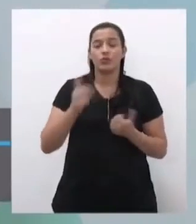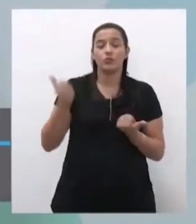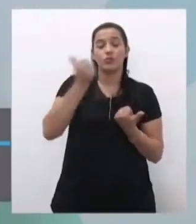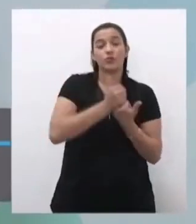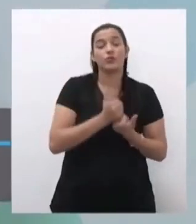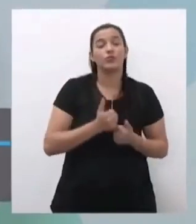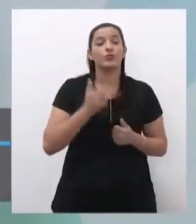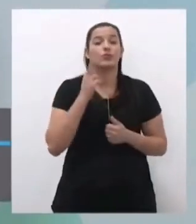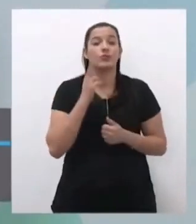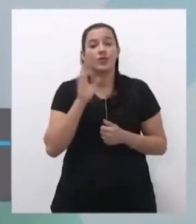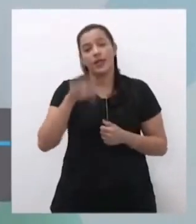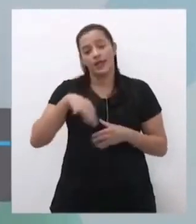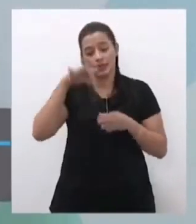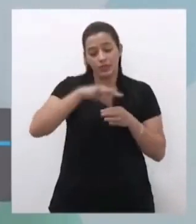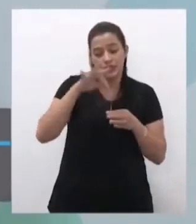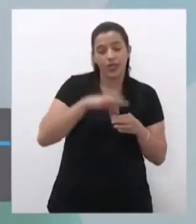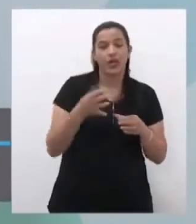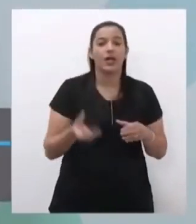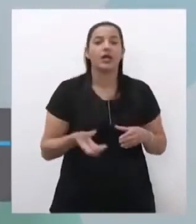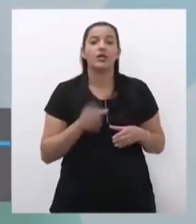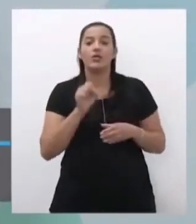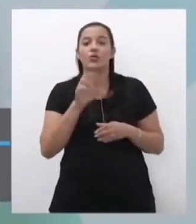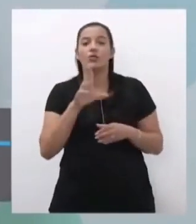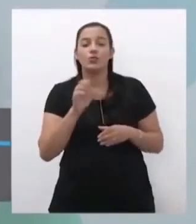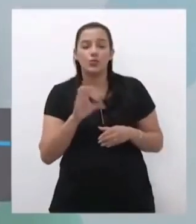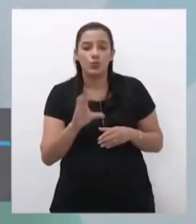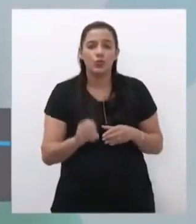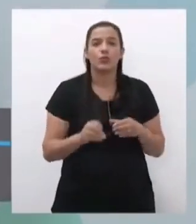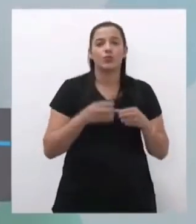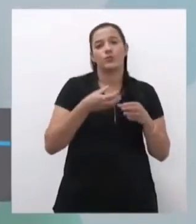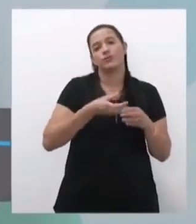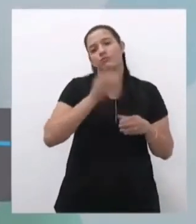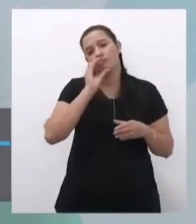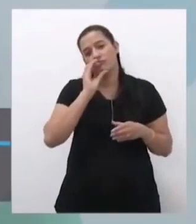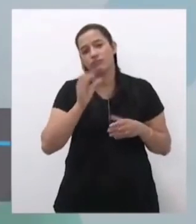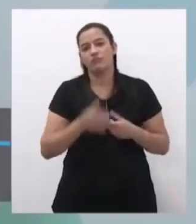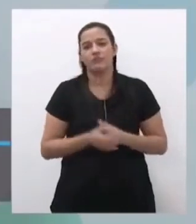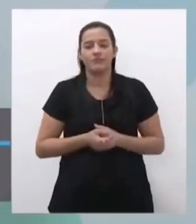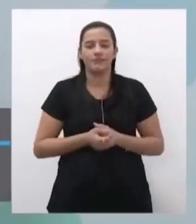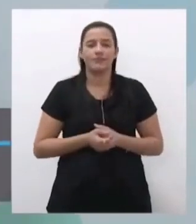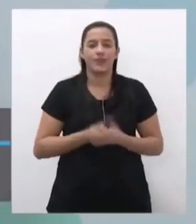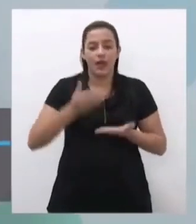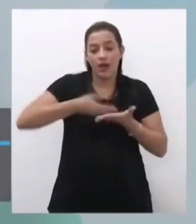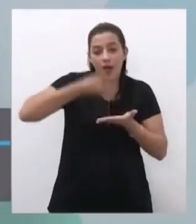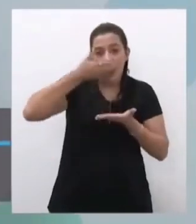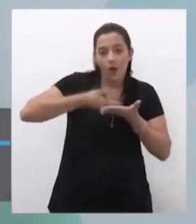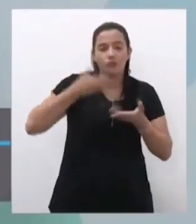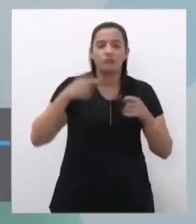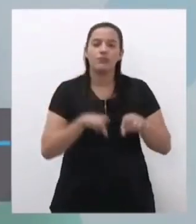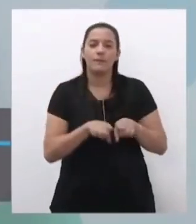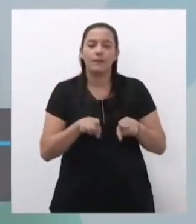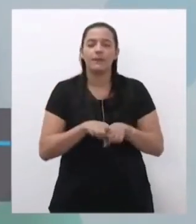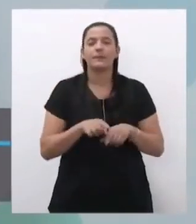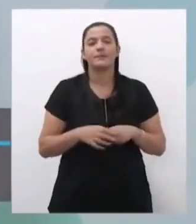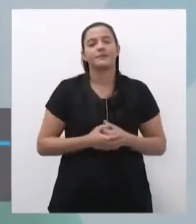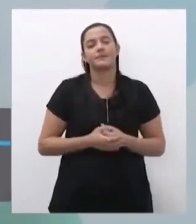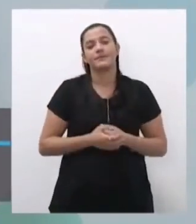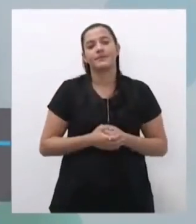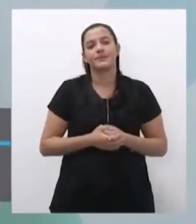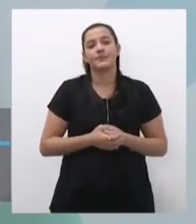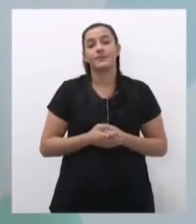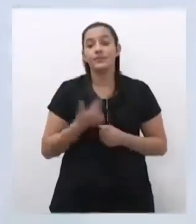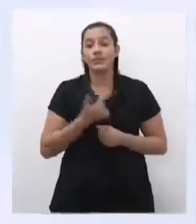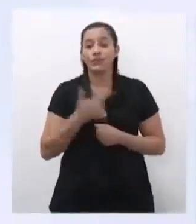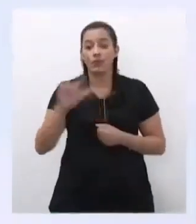líquidos hidratantes? Chás, sucos naturais, caldos caseiros, ok? Gente, um outro ponto de reflexão,